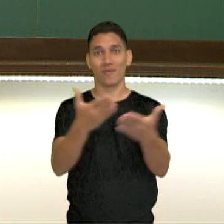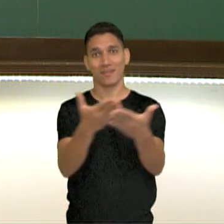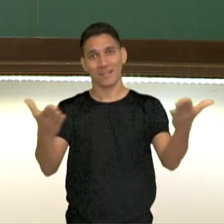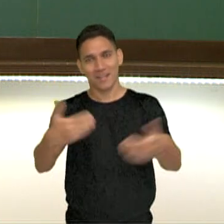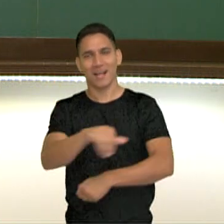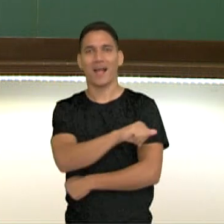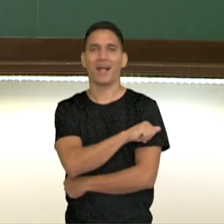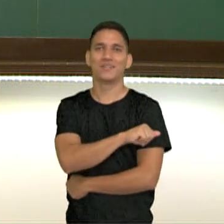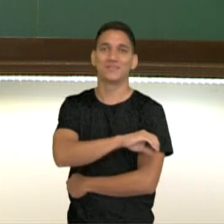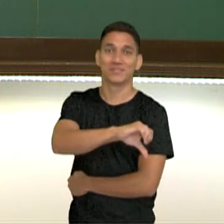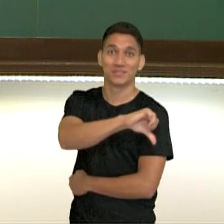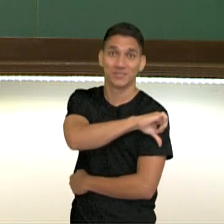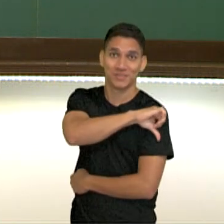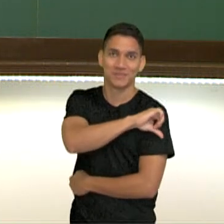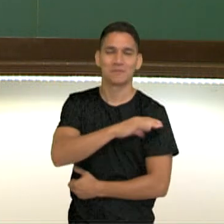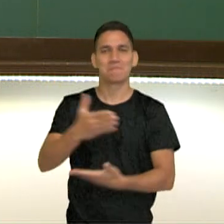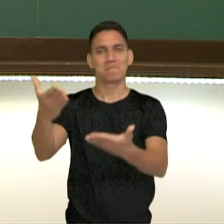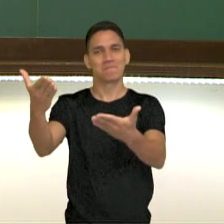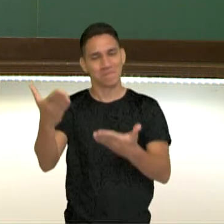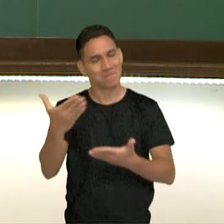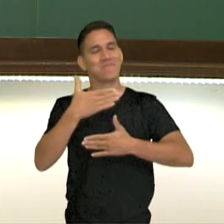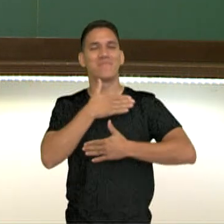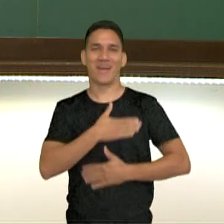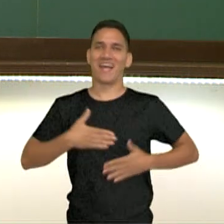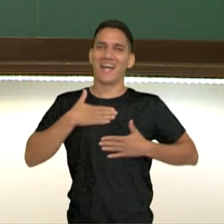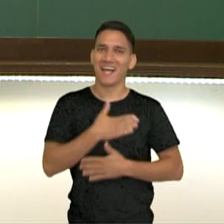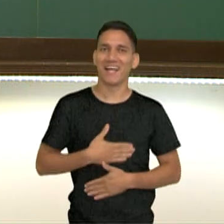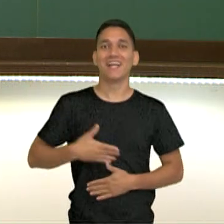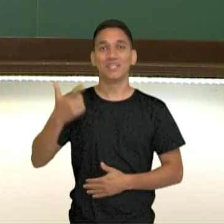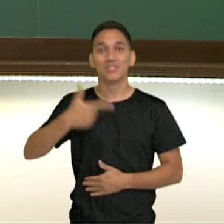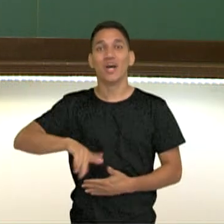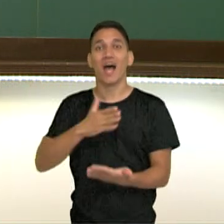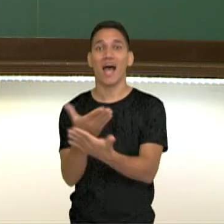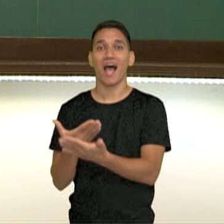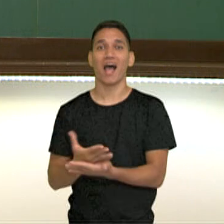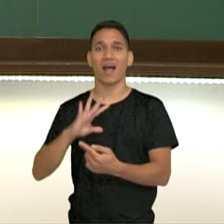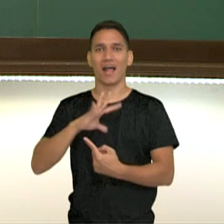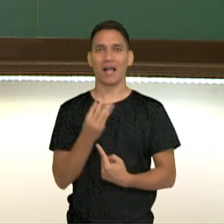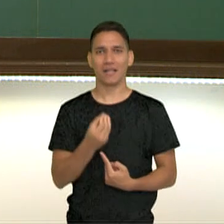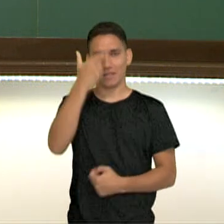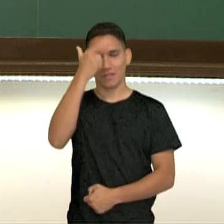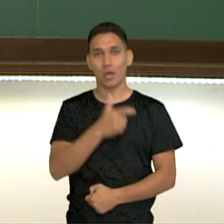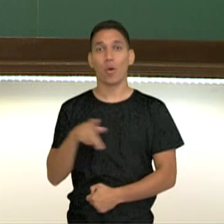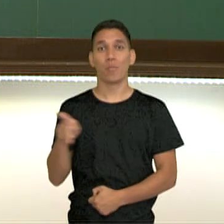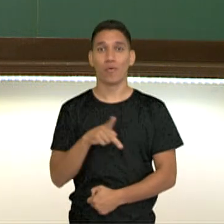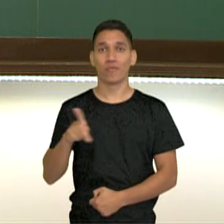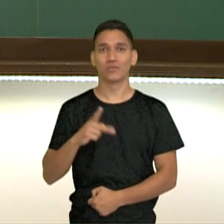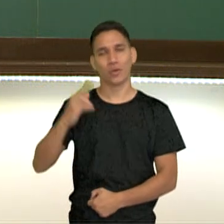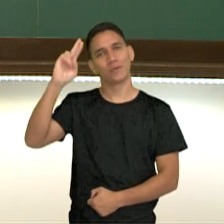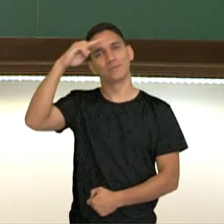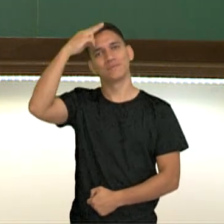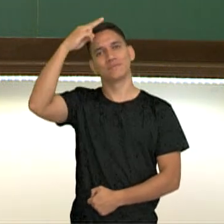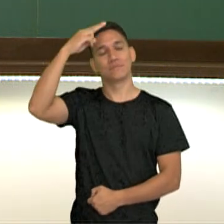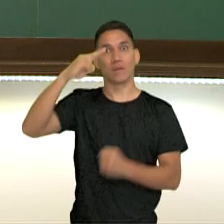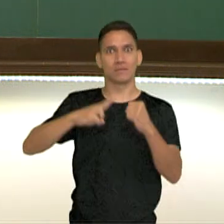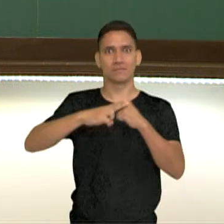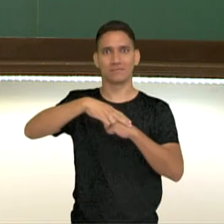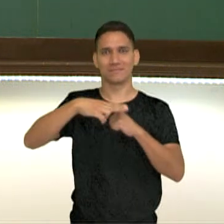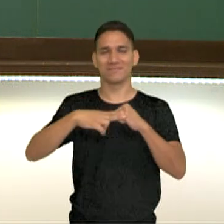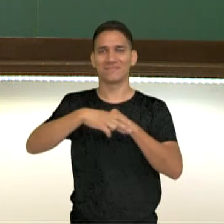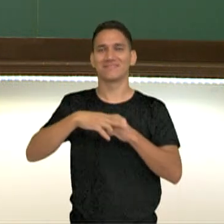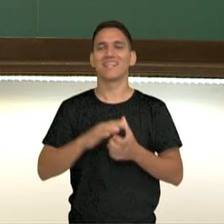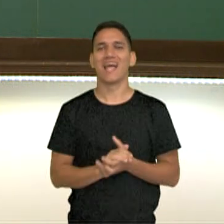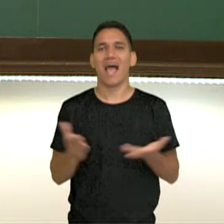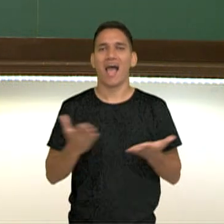Olá, estudantes do nono ano, sejam bem-vindos a mais uma aula de arte. Eu sou o professor Roberval Carvalho e nesta aula